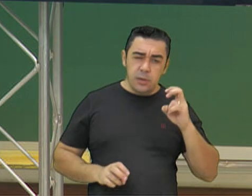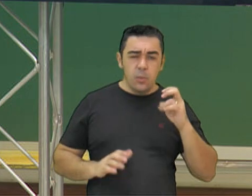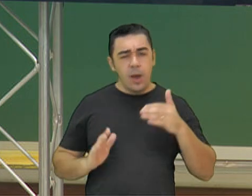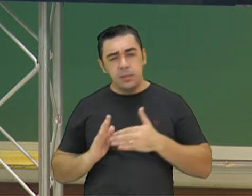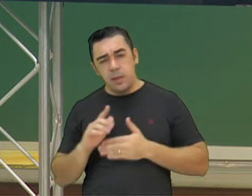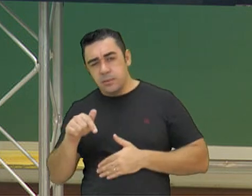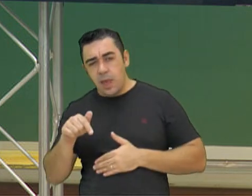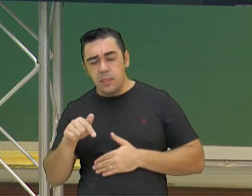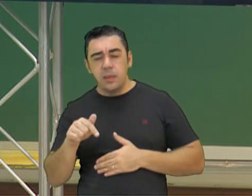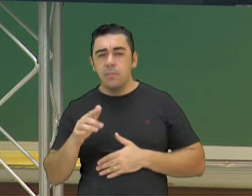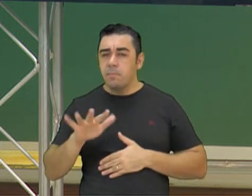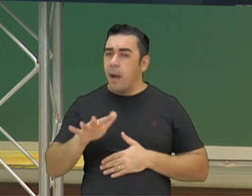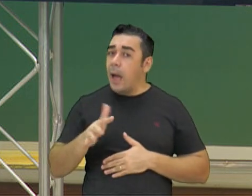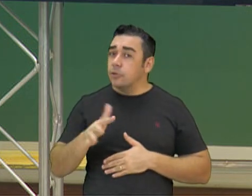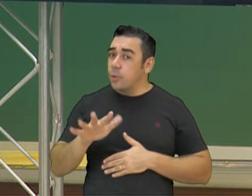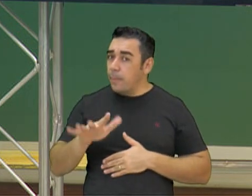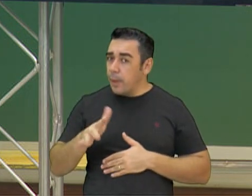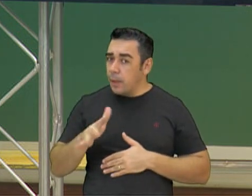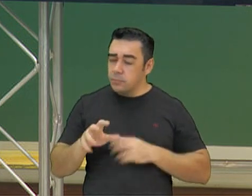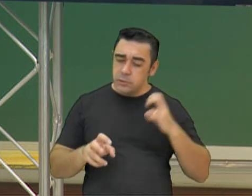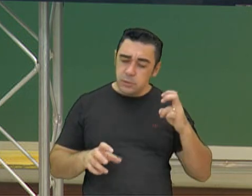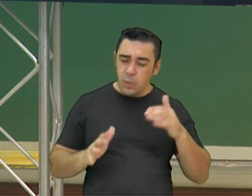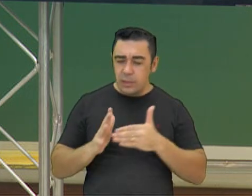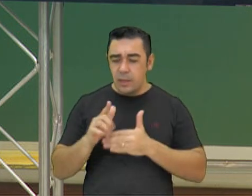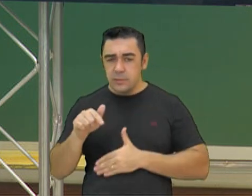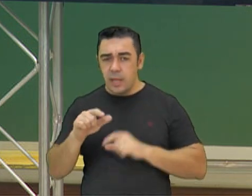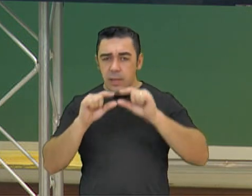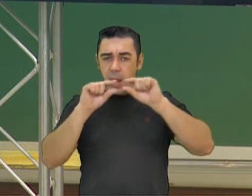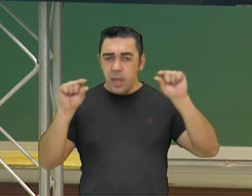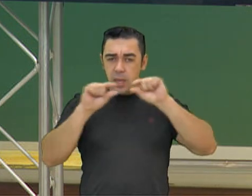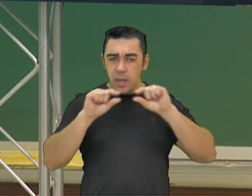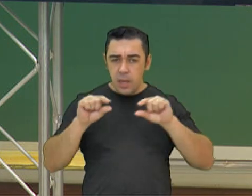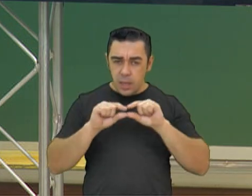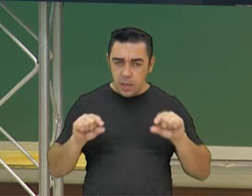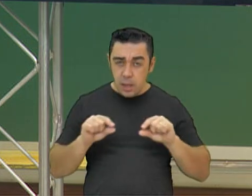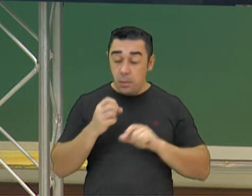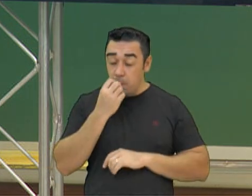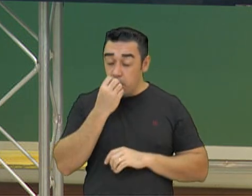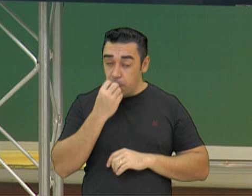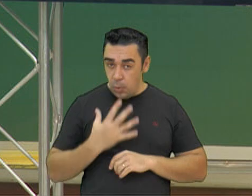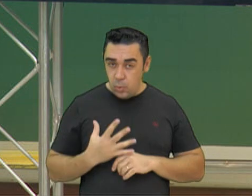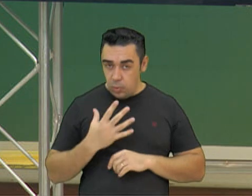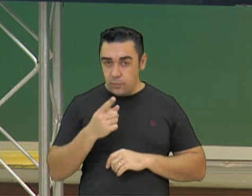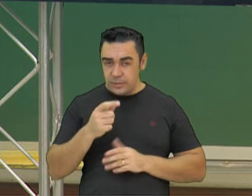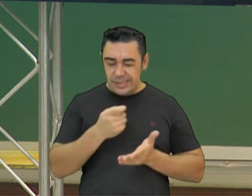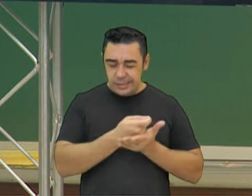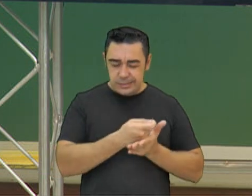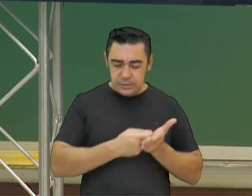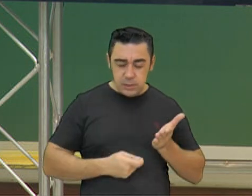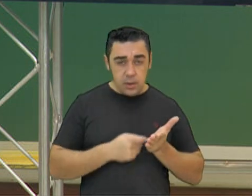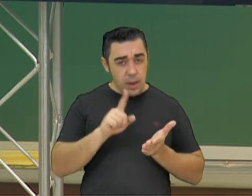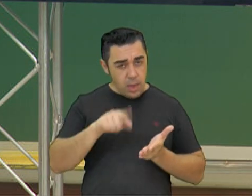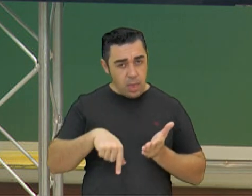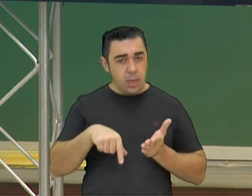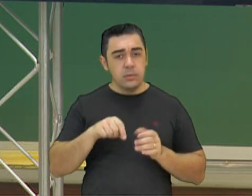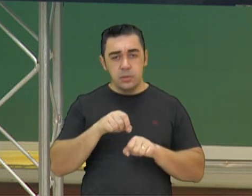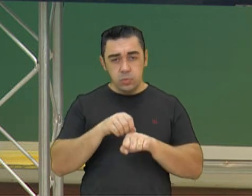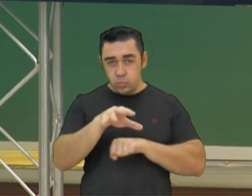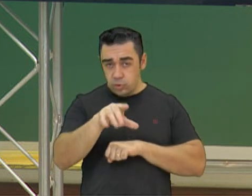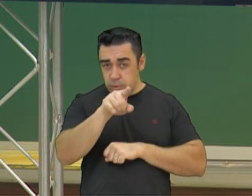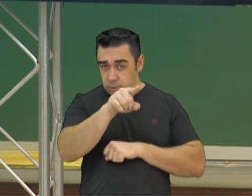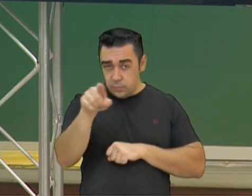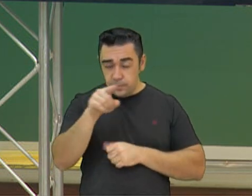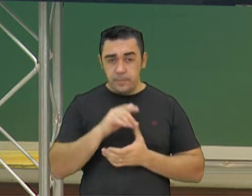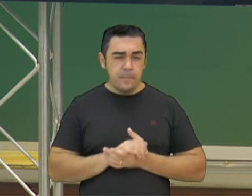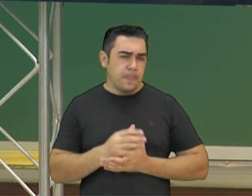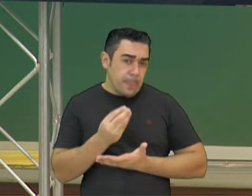linhas é mais ou menos uma média aí que fica razoavelmente boa, independente, né? É só uma sugestão de tamanho, tá bom?